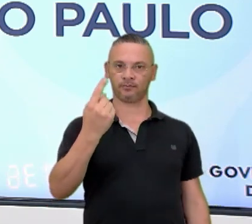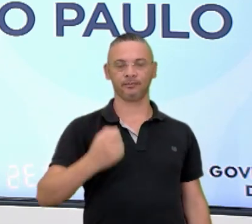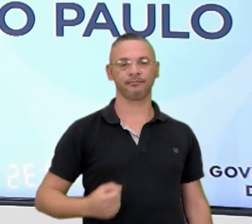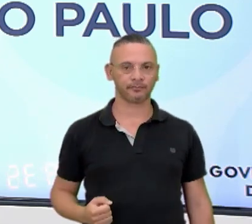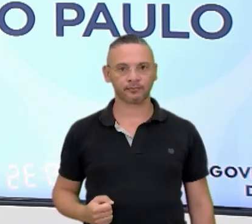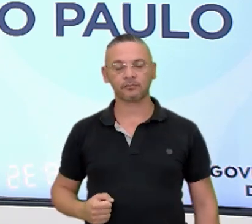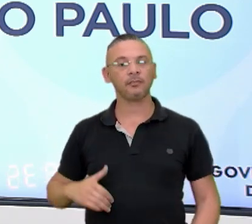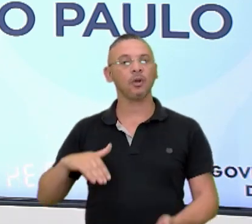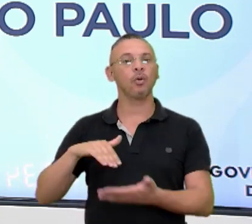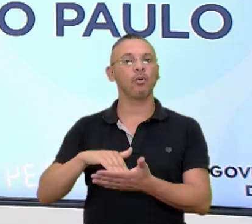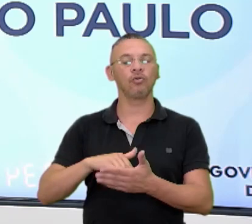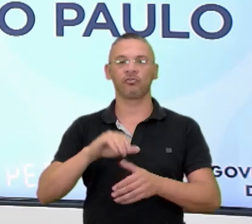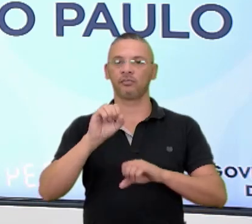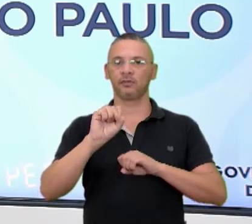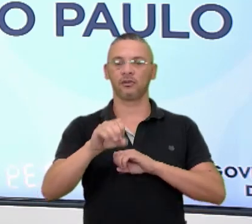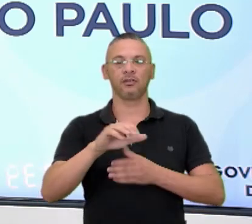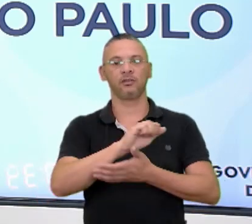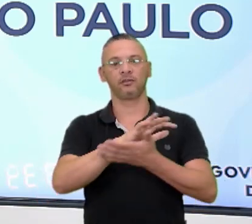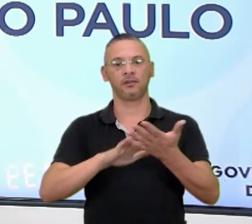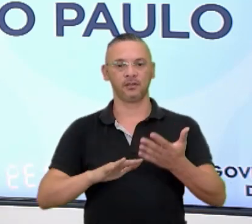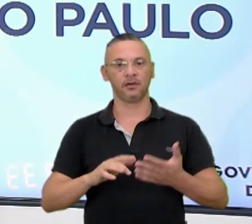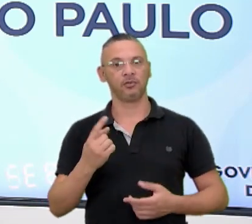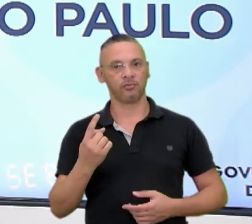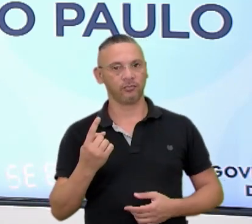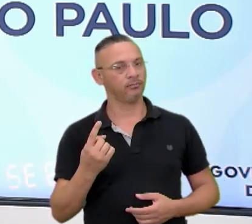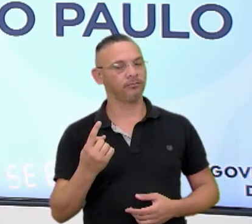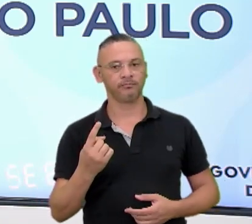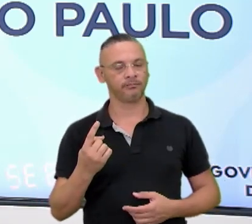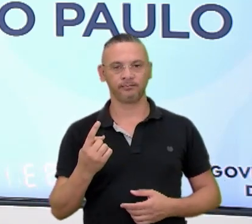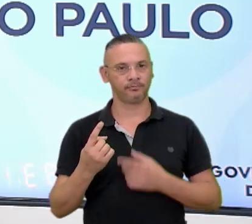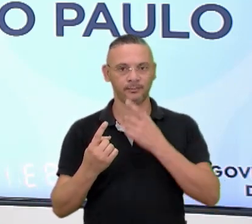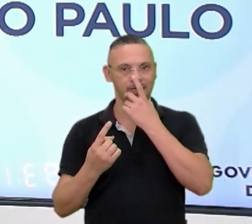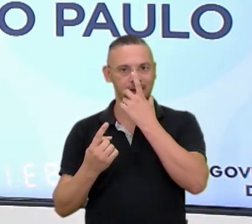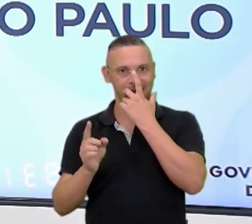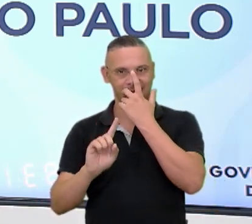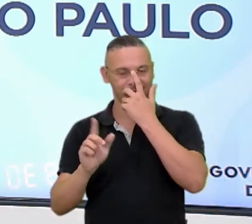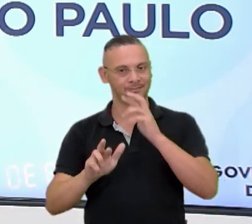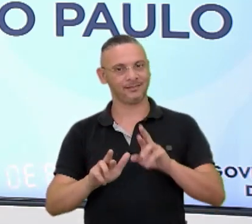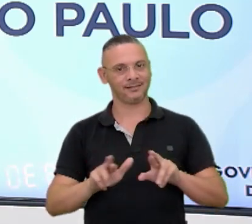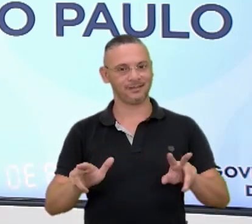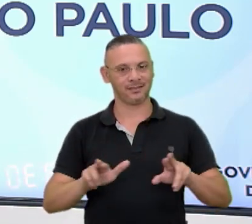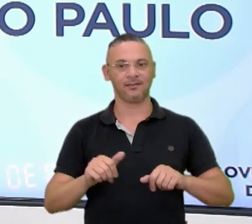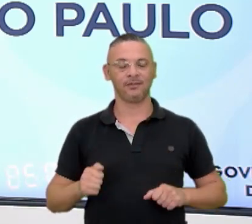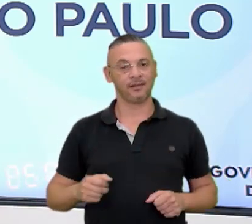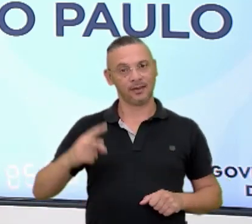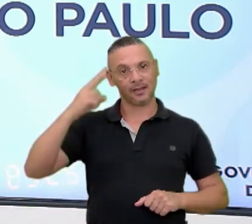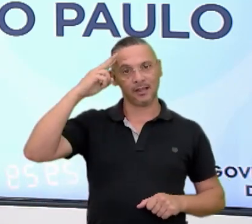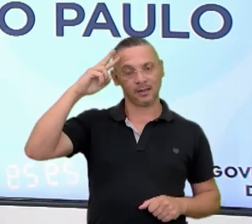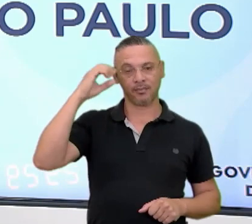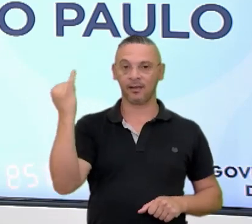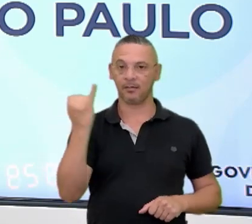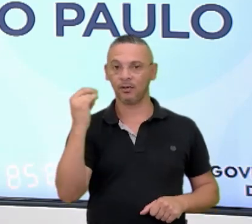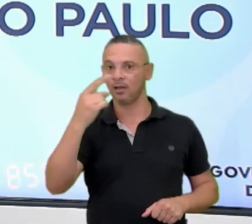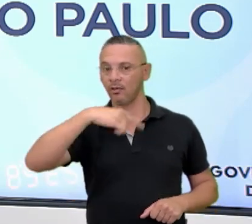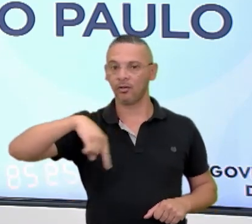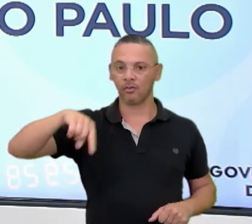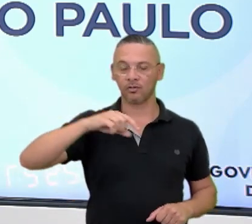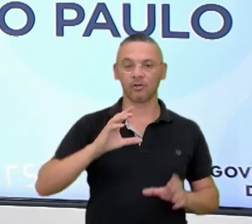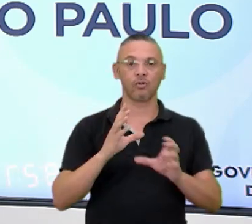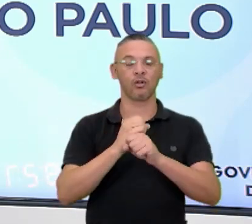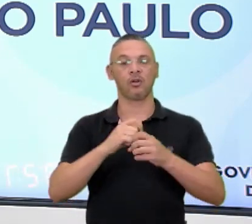a última aula dessa atividade. Não é a última aula da unidade, nem a última aula do componente. Relembrando que nós somos